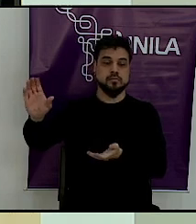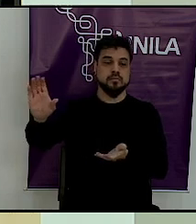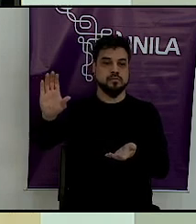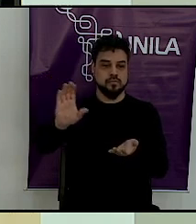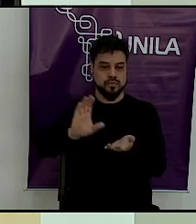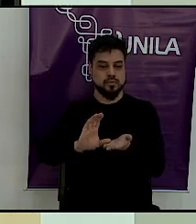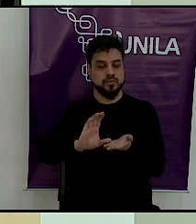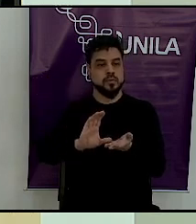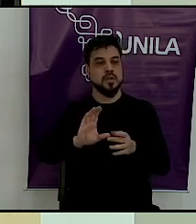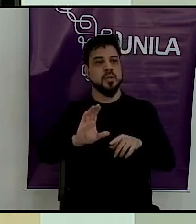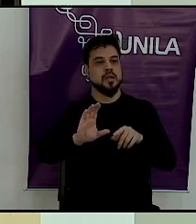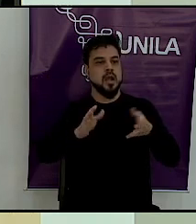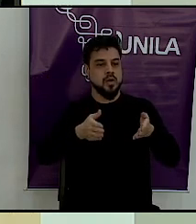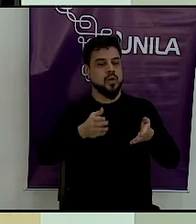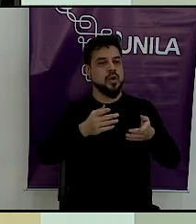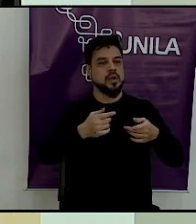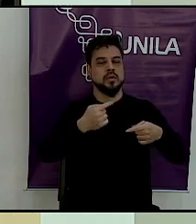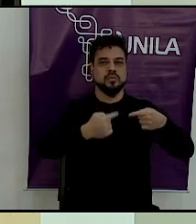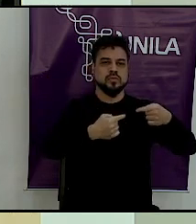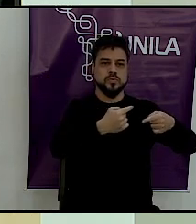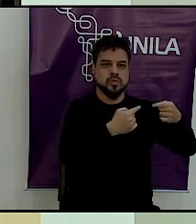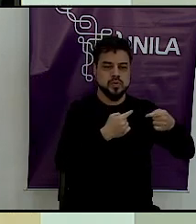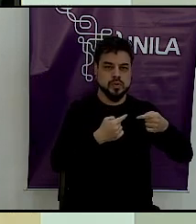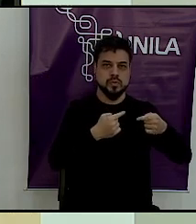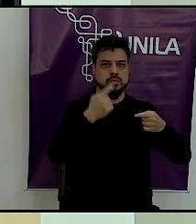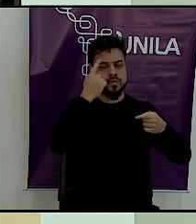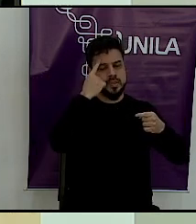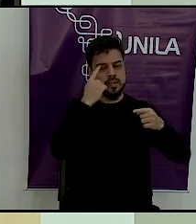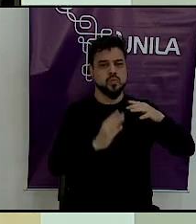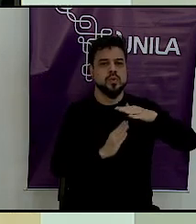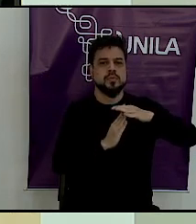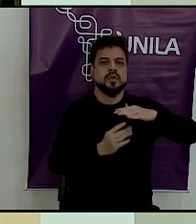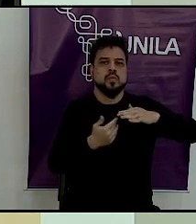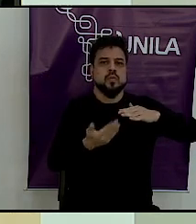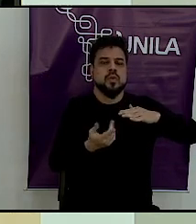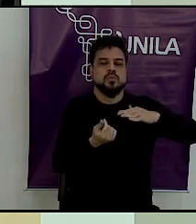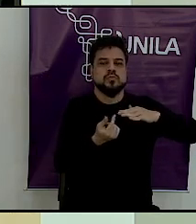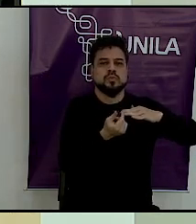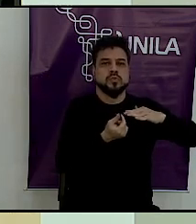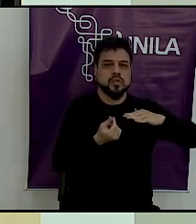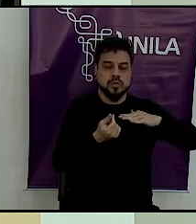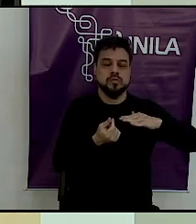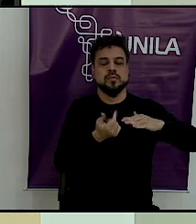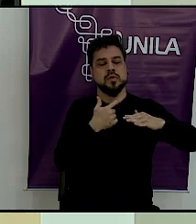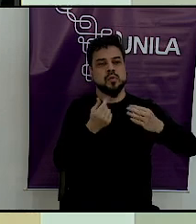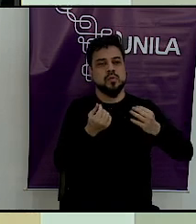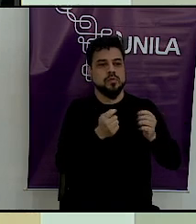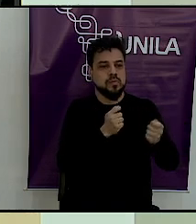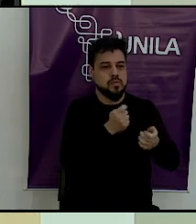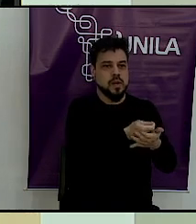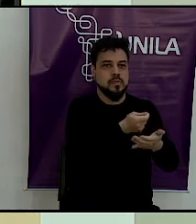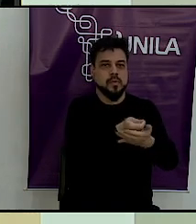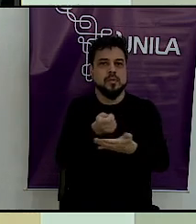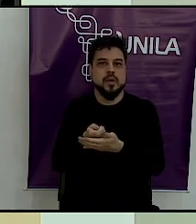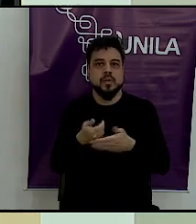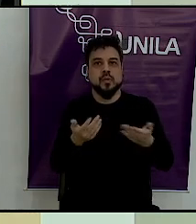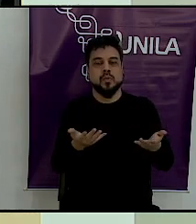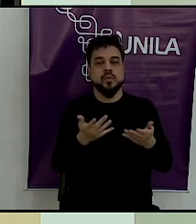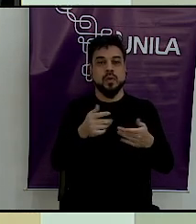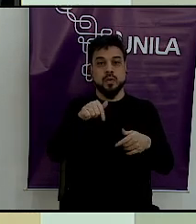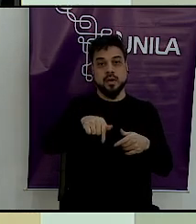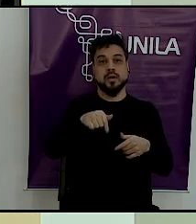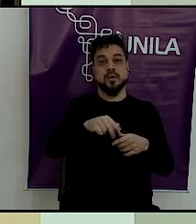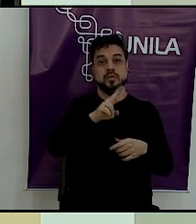e os institutos estão discutindo, a partir desse limite, como será organizado o seu orçamento para 2025. E por isso que